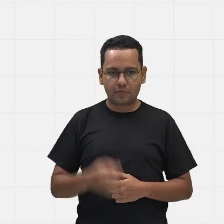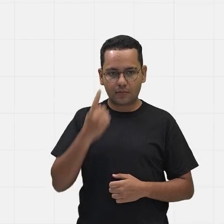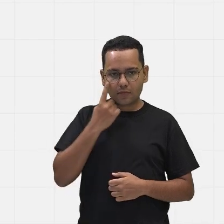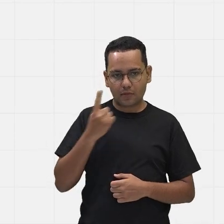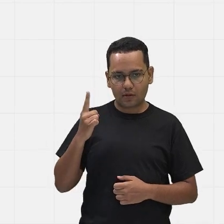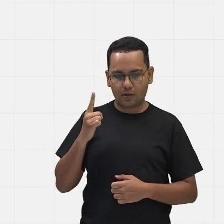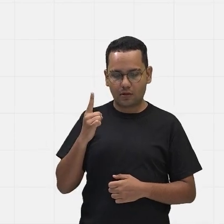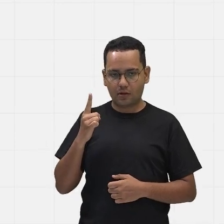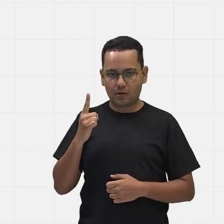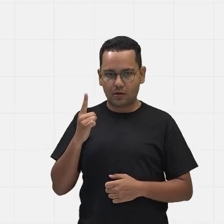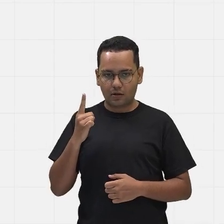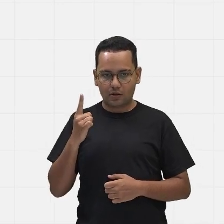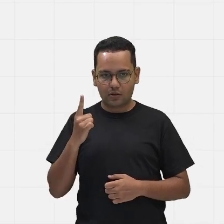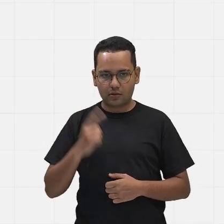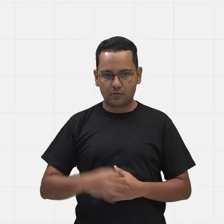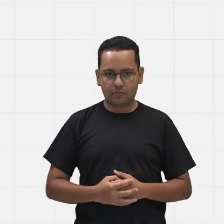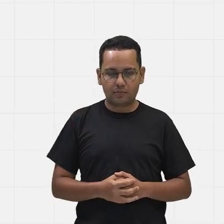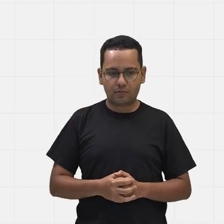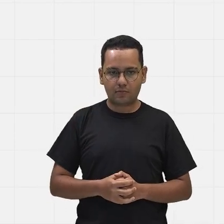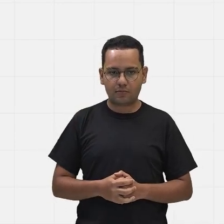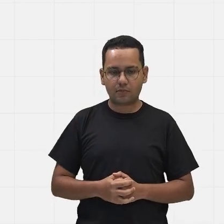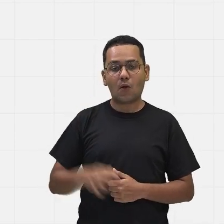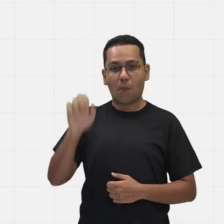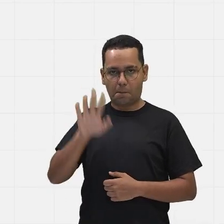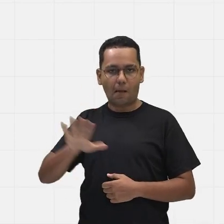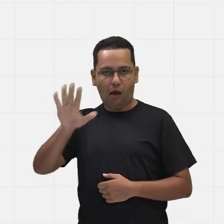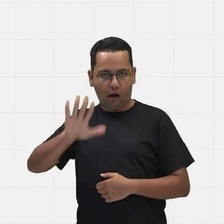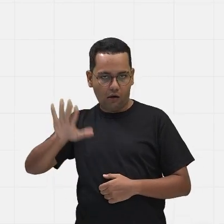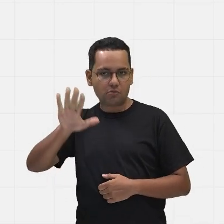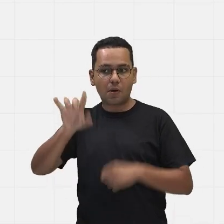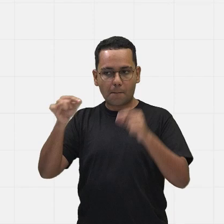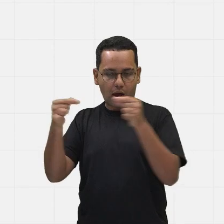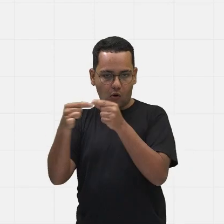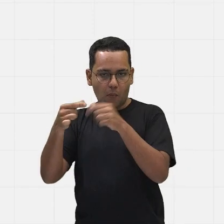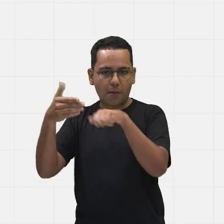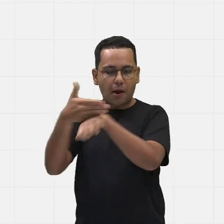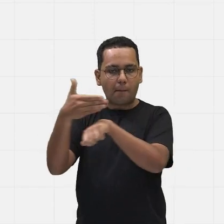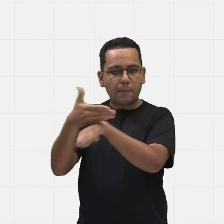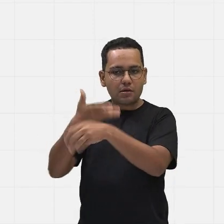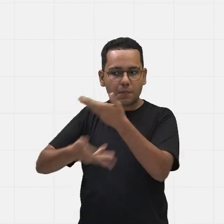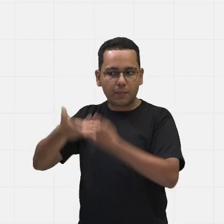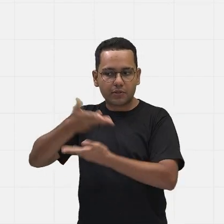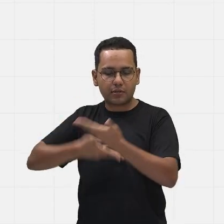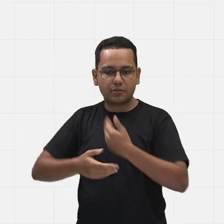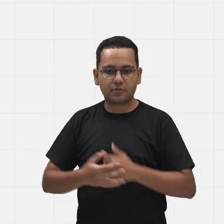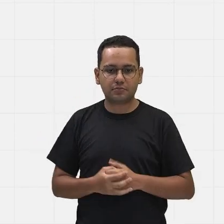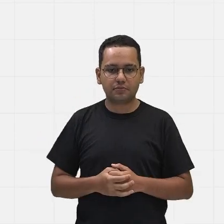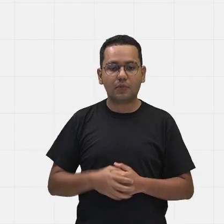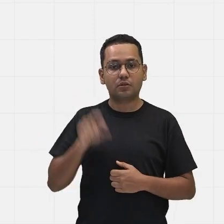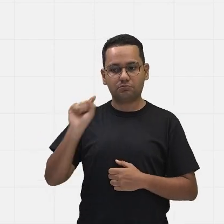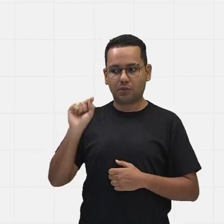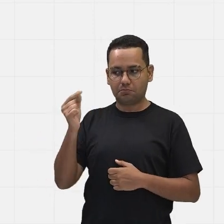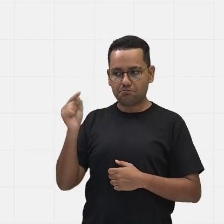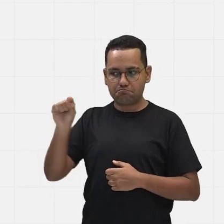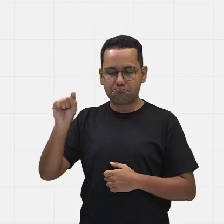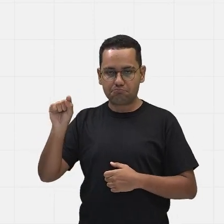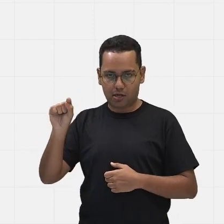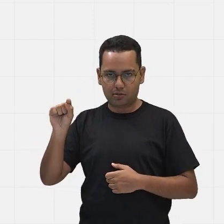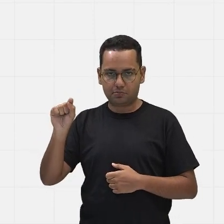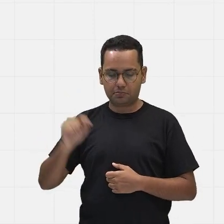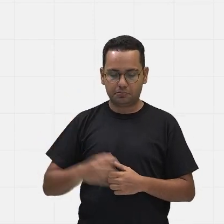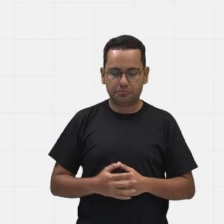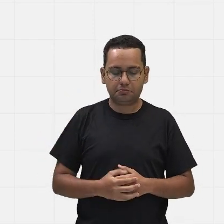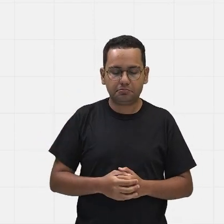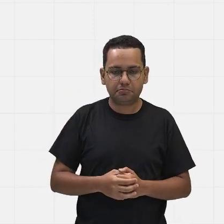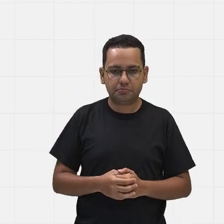No box, eu creio que muda, né, um pouquinho, mas a funcionalidade é a mesma. Você vai clicar lá com o mouse em